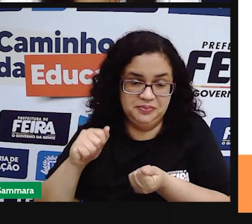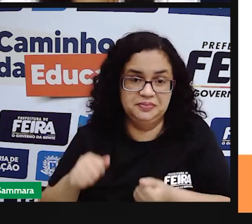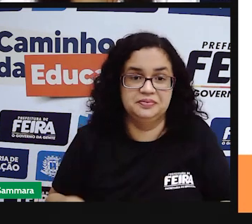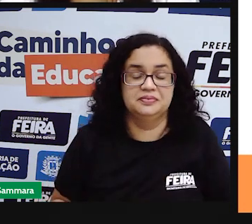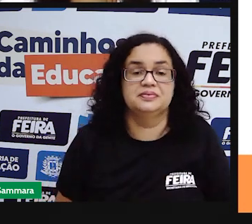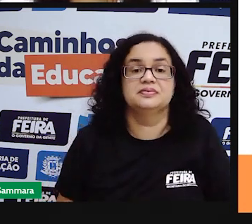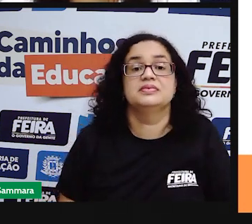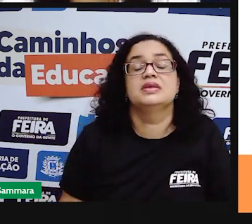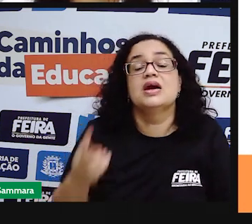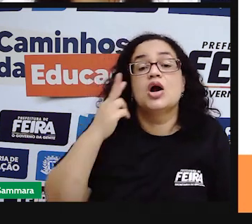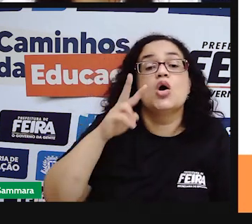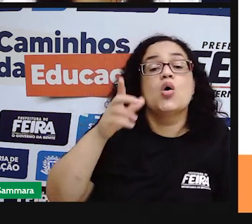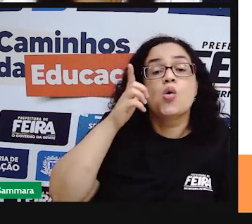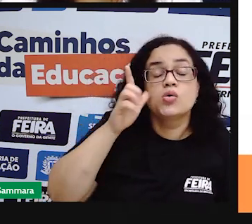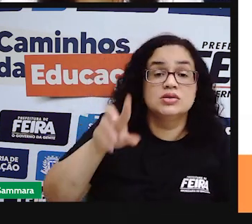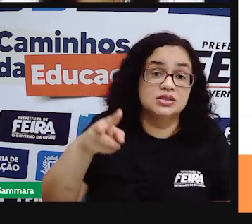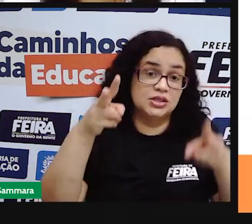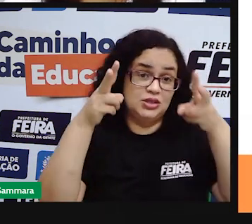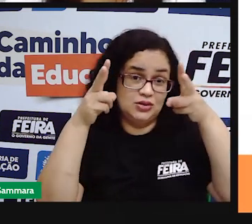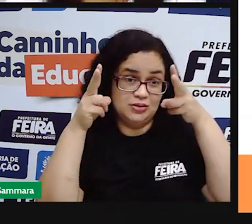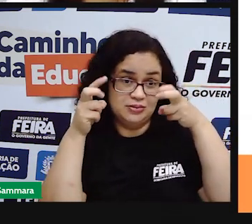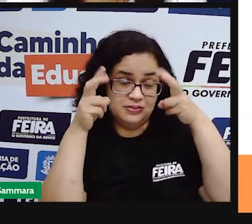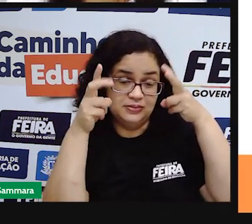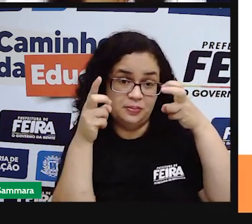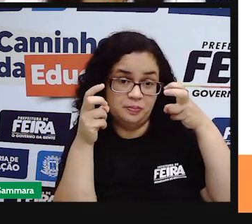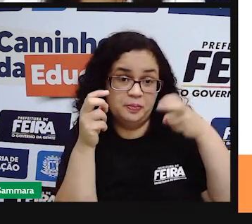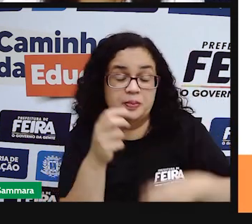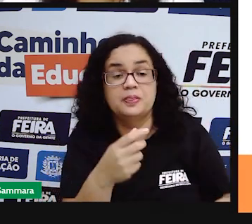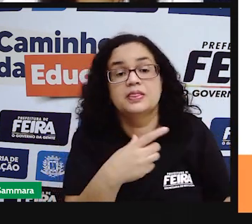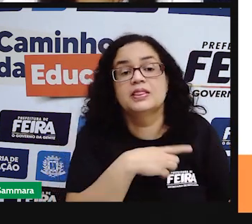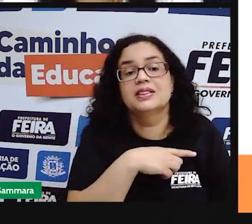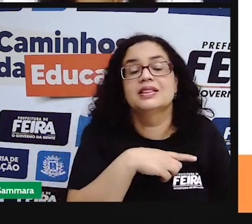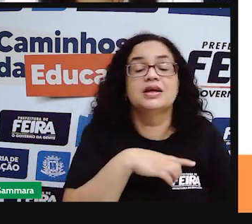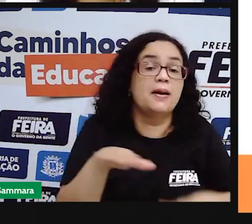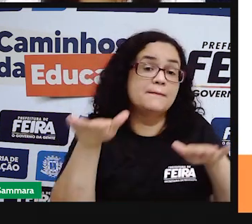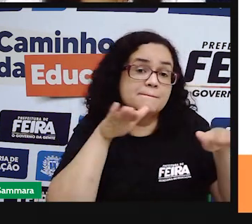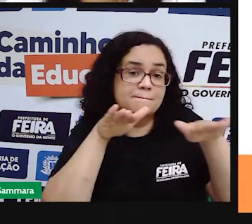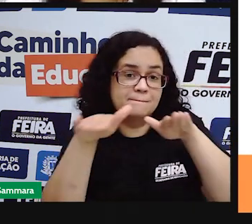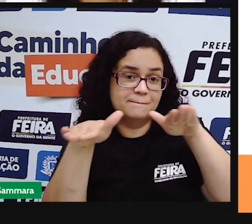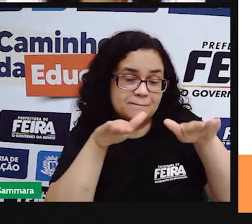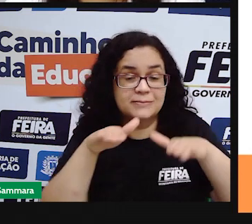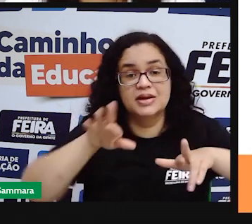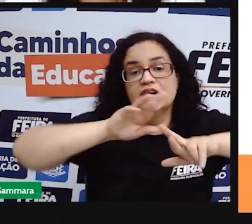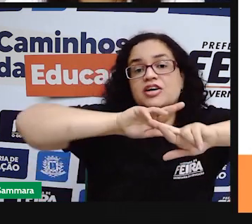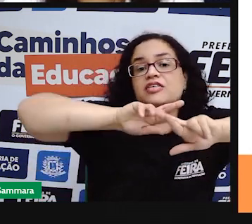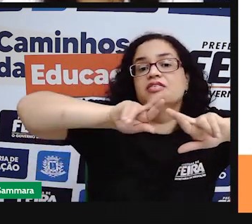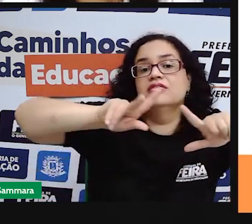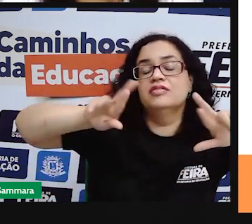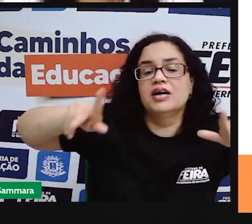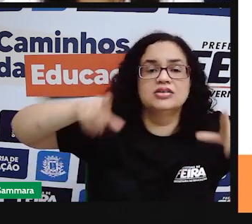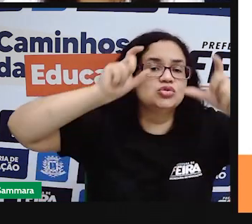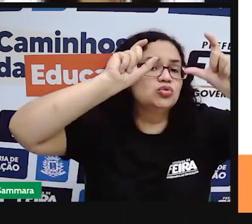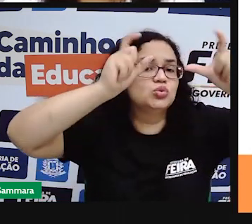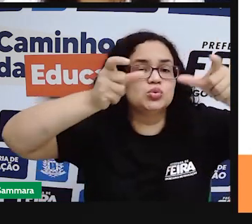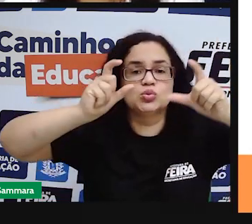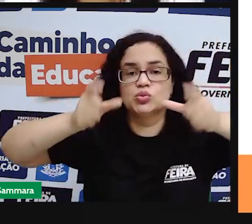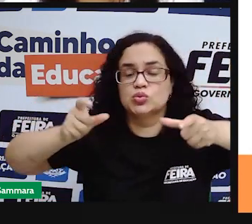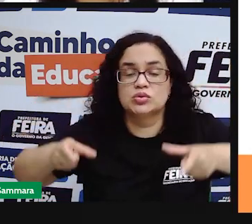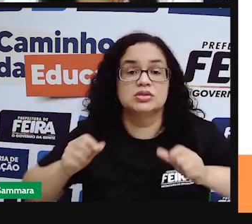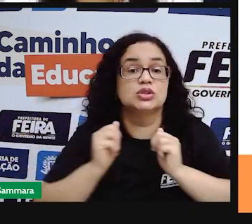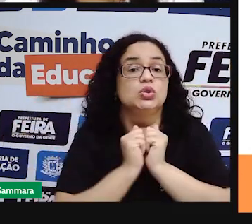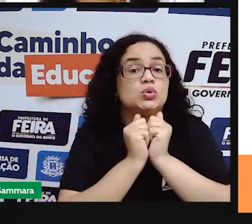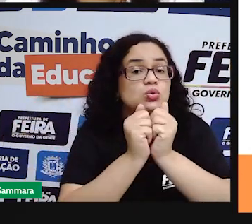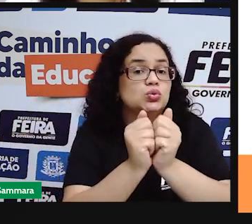E aí a gente consegue observar que o nosso planeta permite a movimentação em várias direções. E junto com